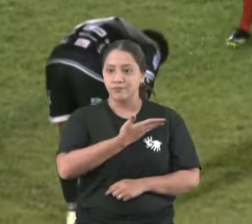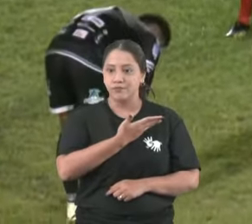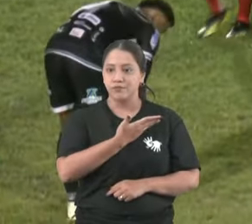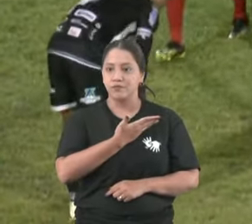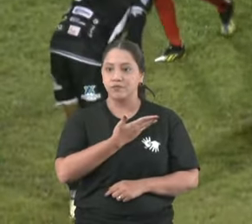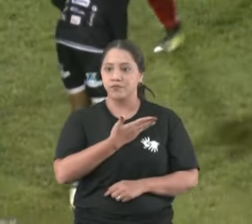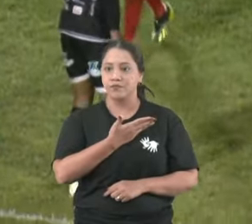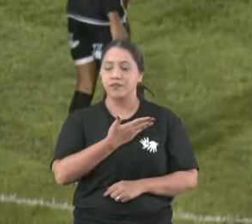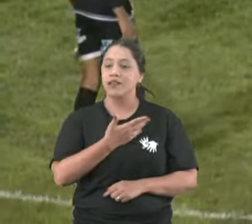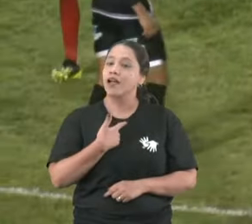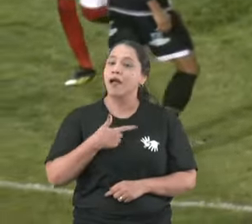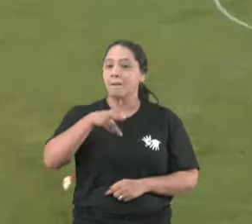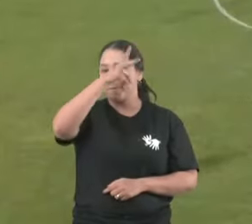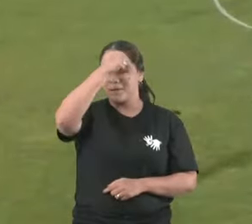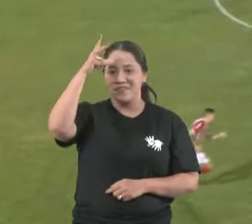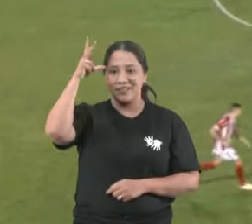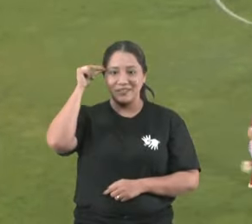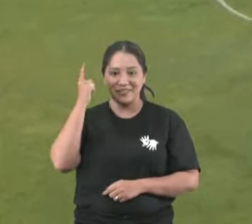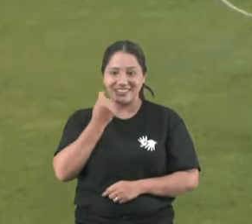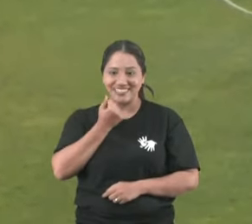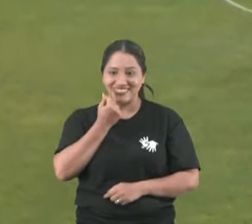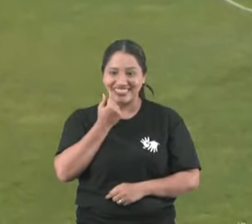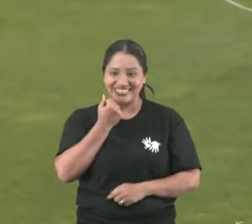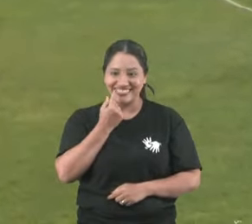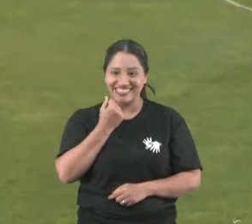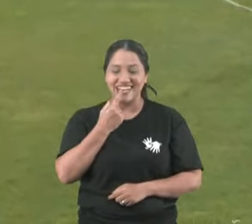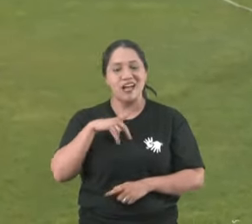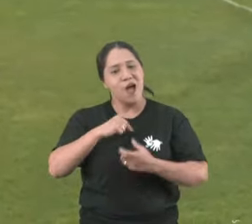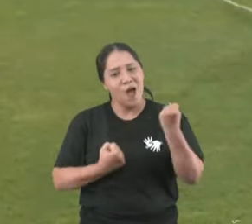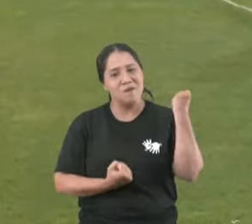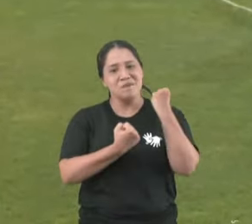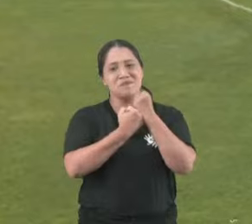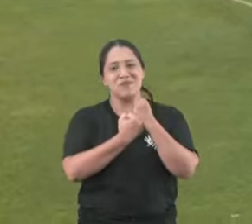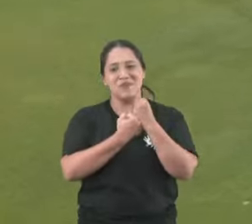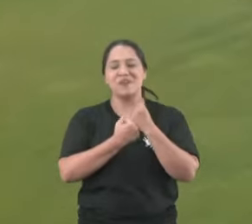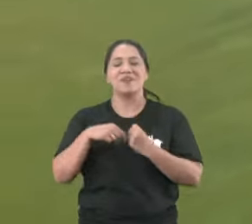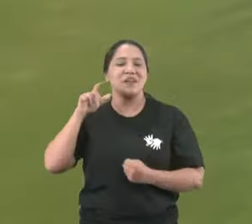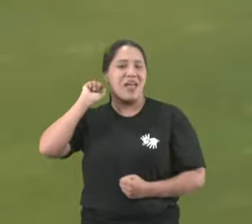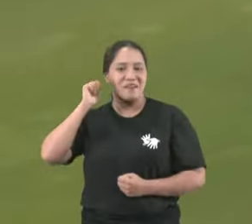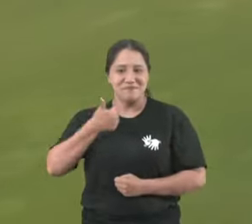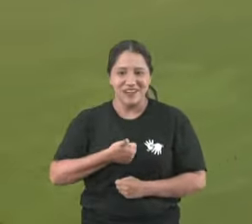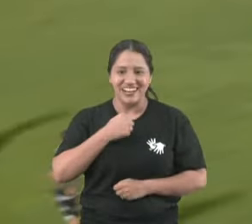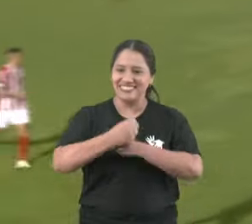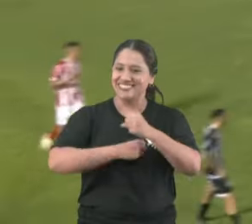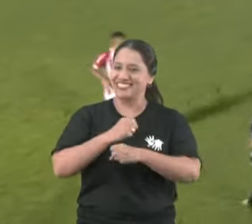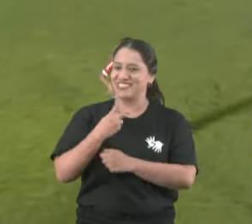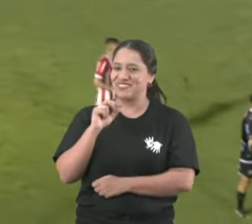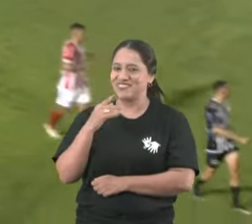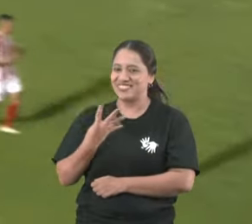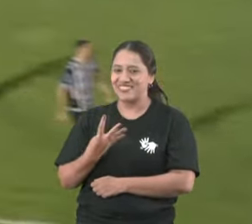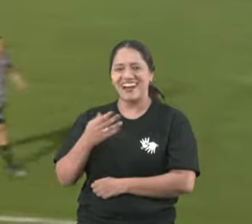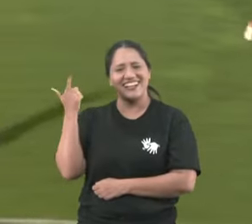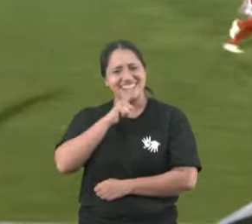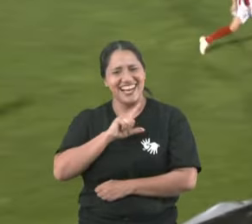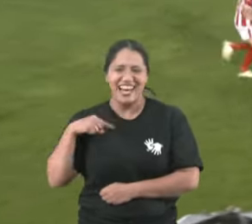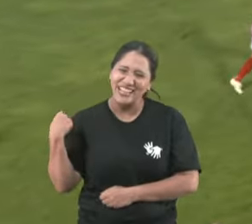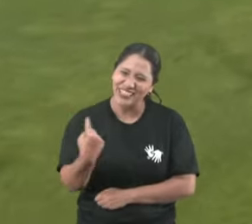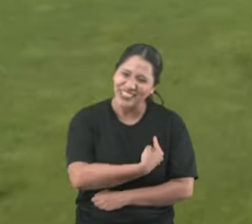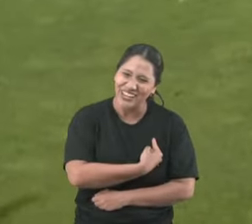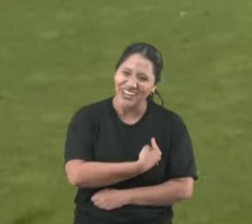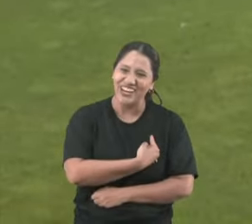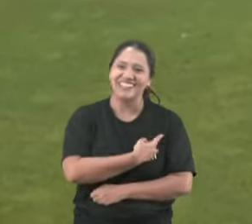Recado para você da Prefeitura de Maceió, que entrou em campo para apoiar o Alagoano, é Massa 2024. E quem está ganhando? Somos todos